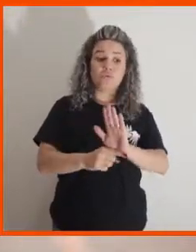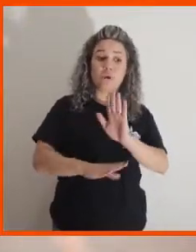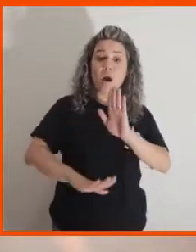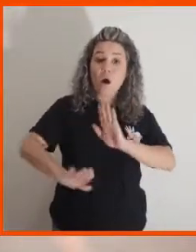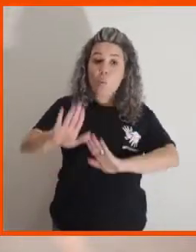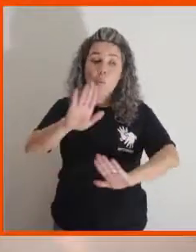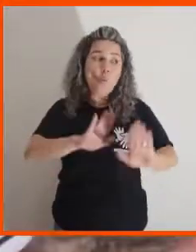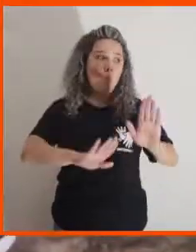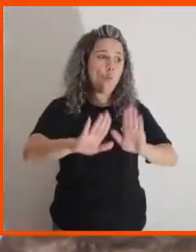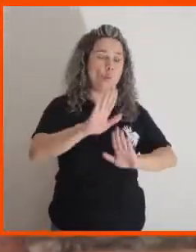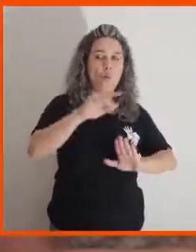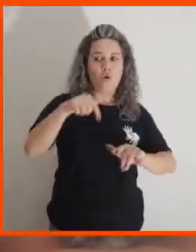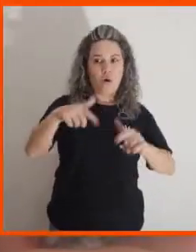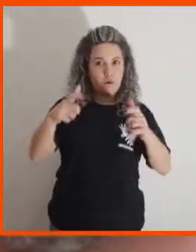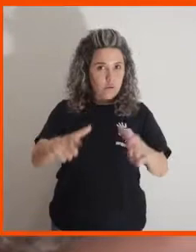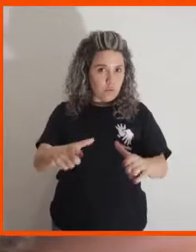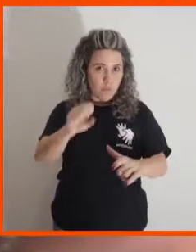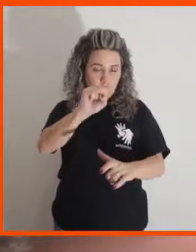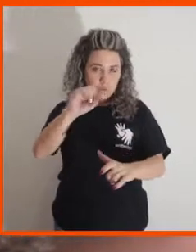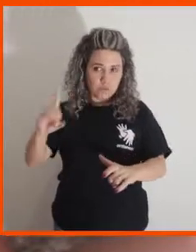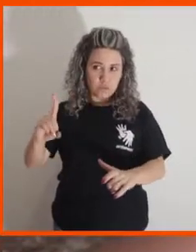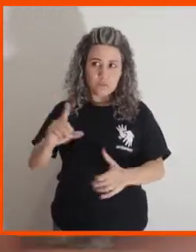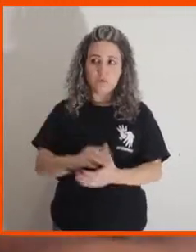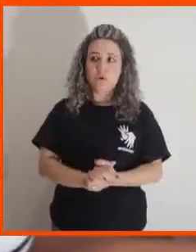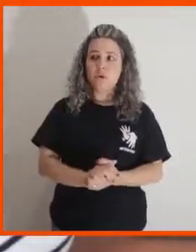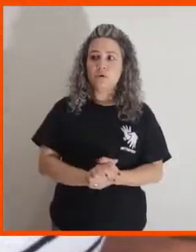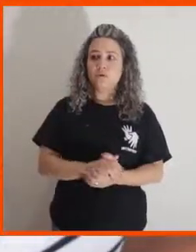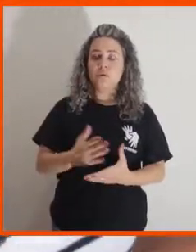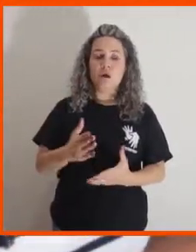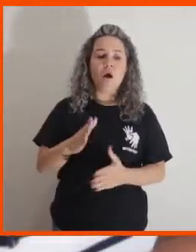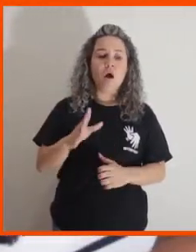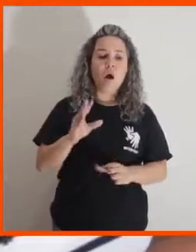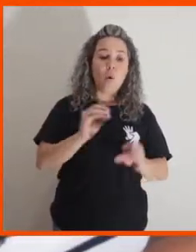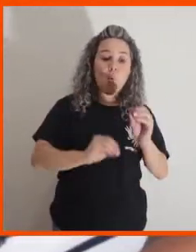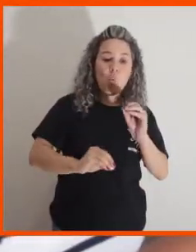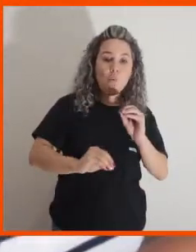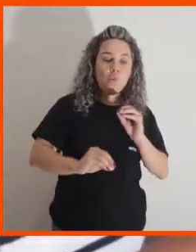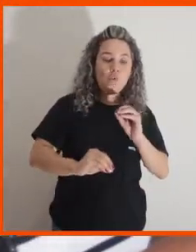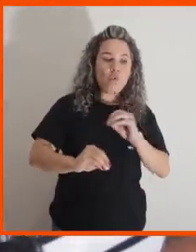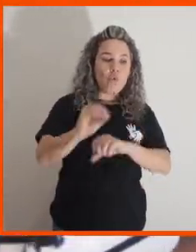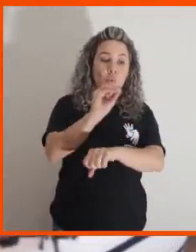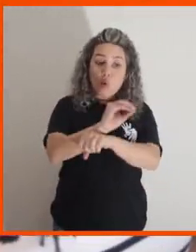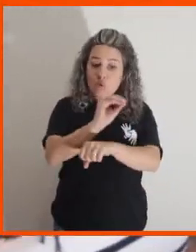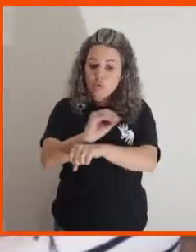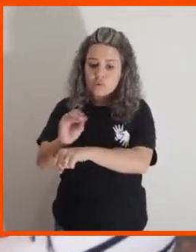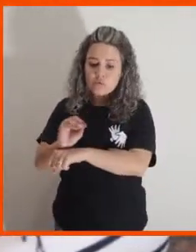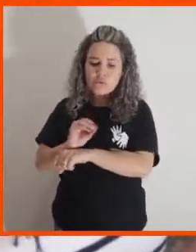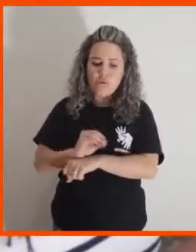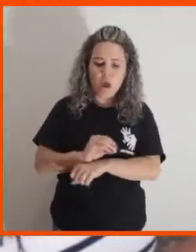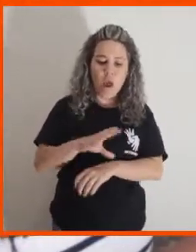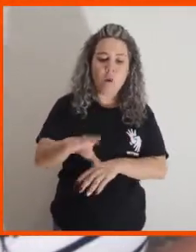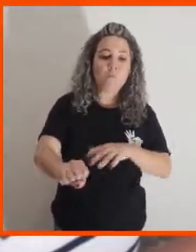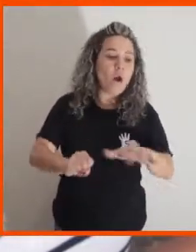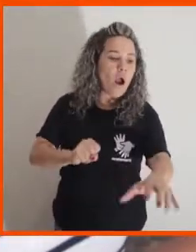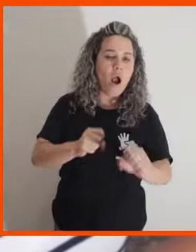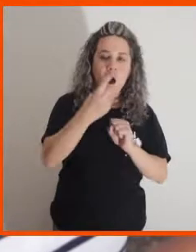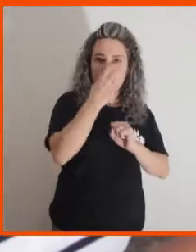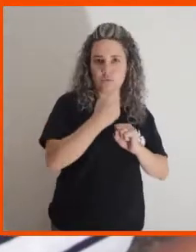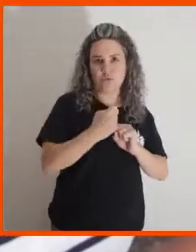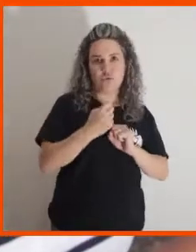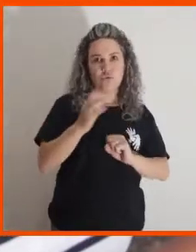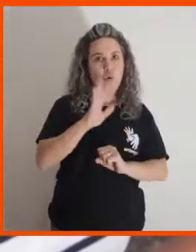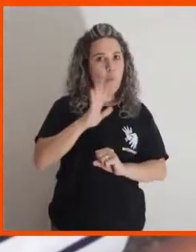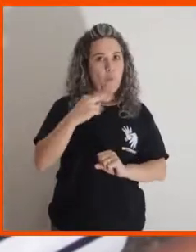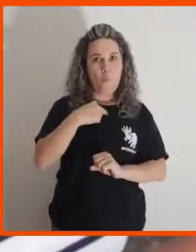mais, tirar os lixos da rua, ter mais cuidado em jogar papel. Reabrir a escola porque está fechado, não riscar muros, ter mais